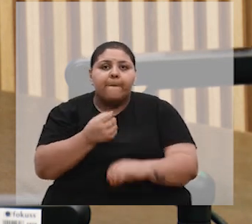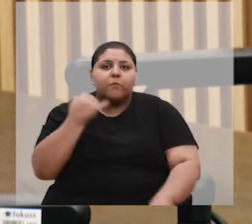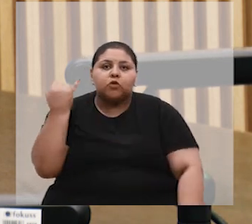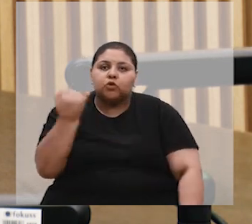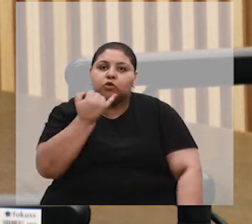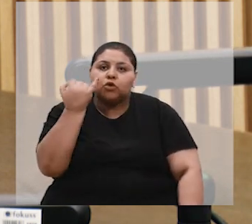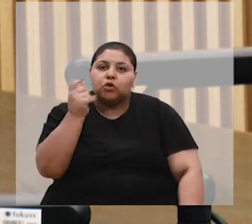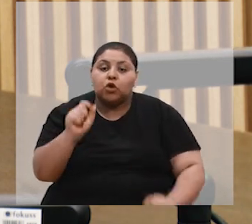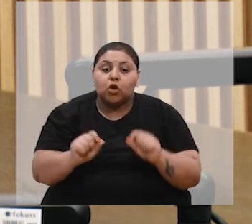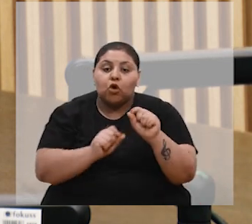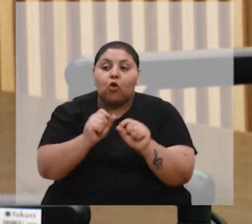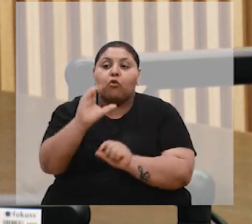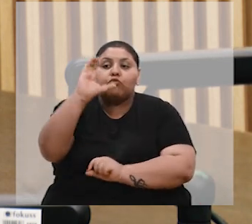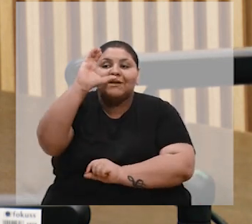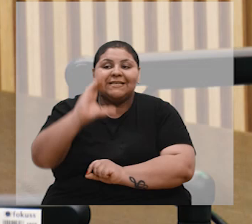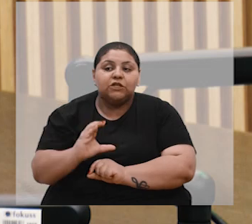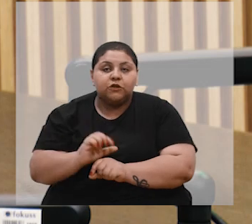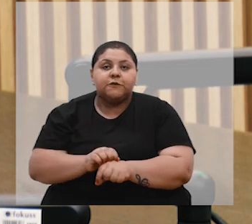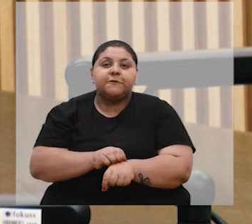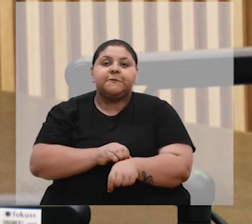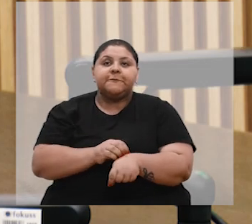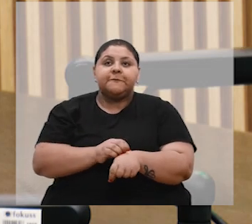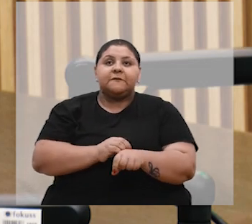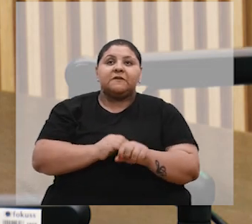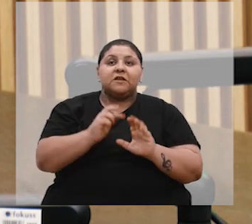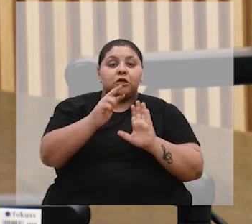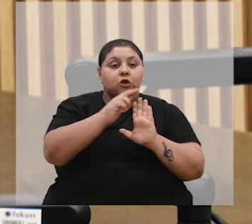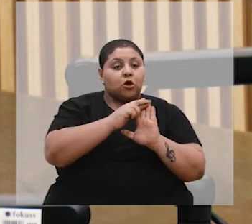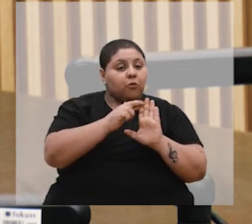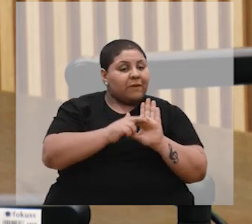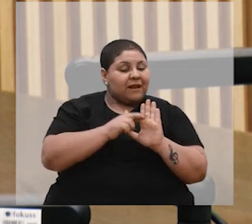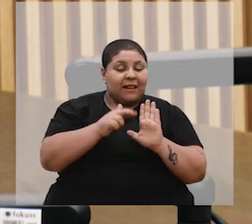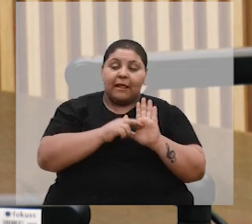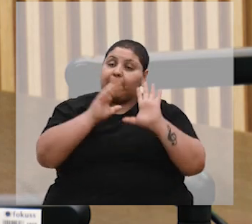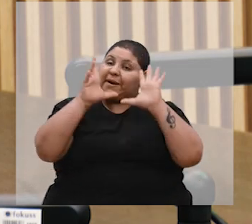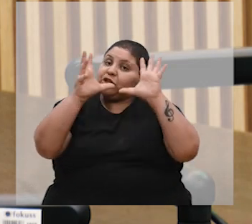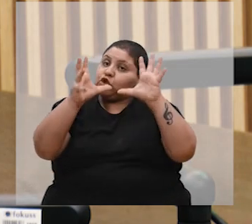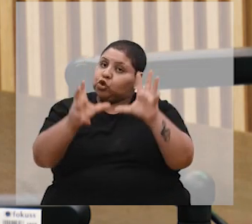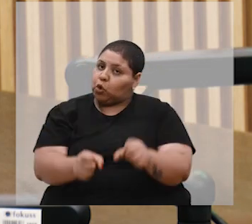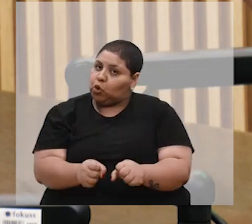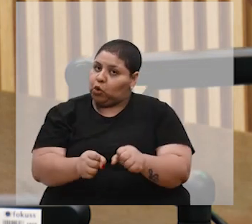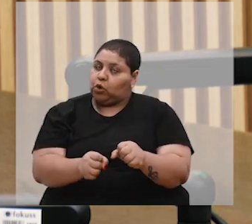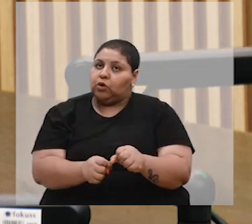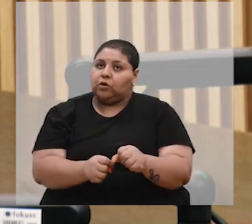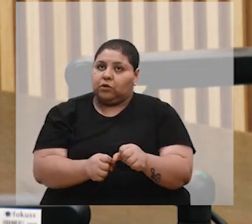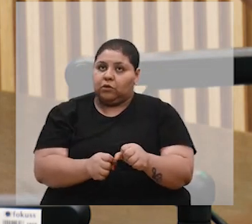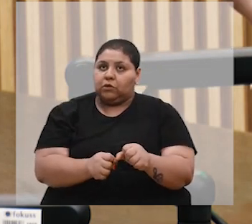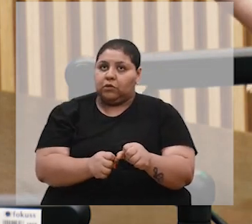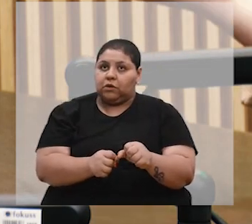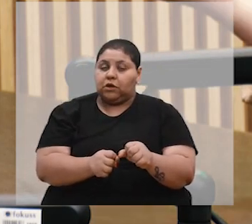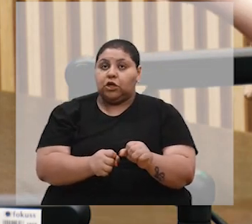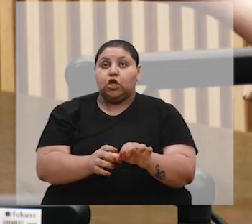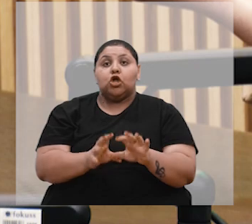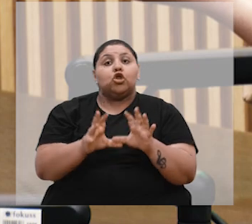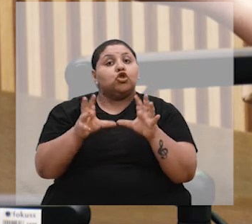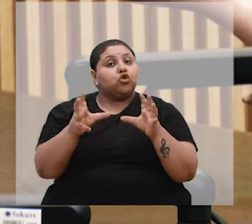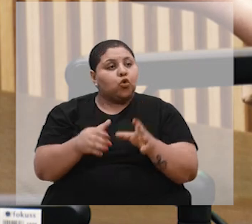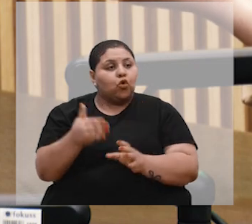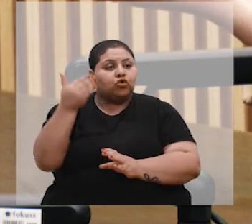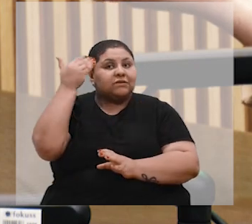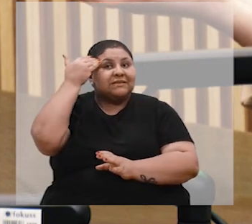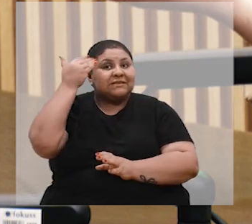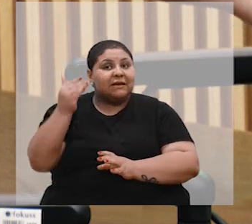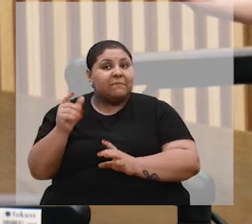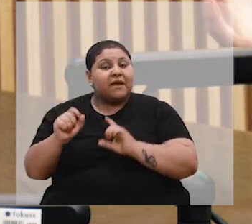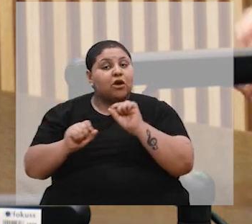interessante como eleitores, é uma regra que vale para todos, né? Em tese, deveríamos todos estar a par daquilo